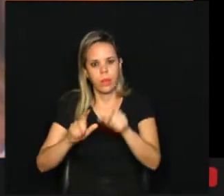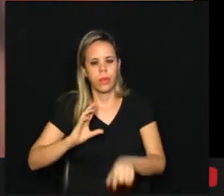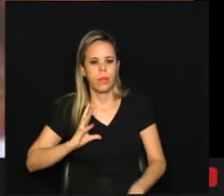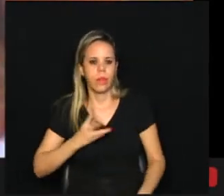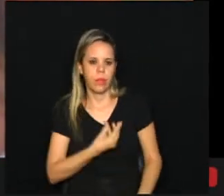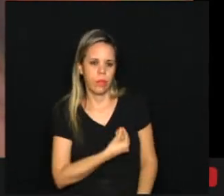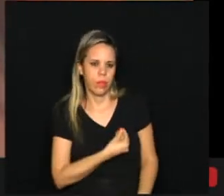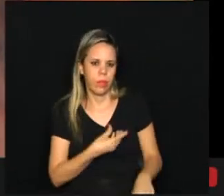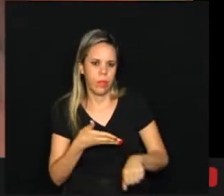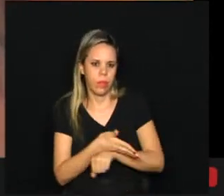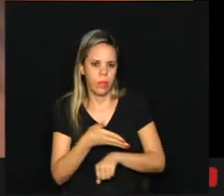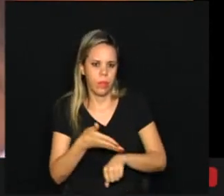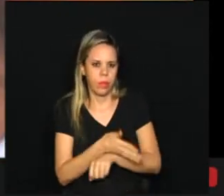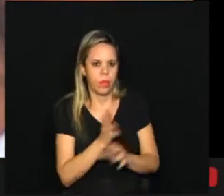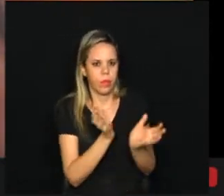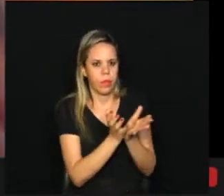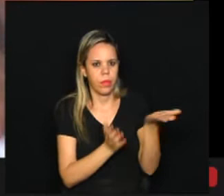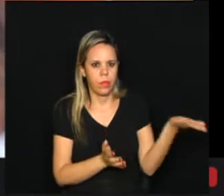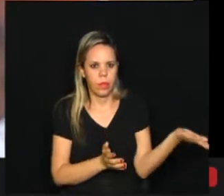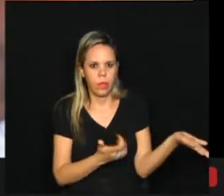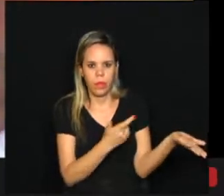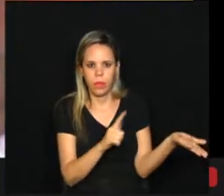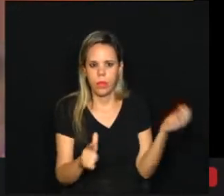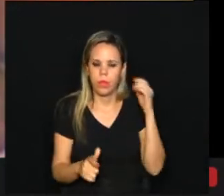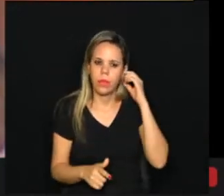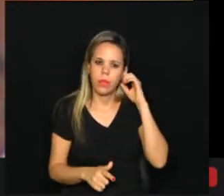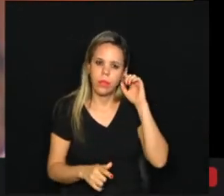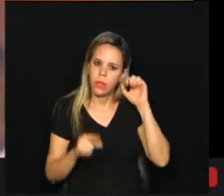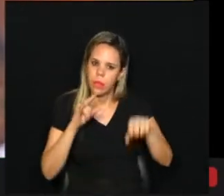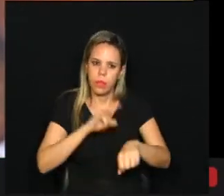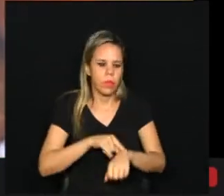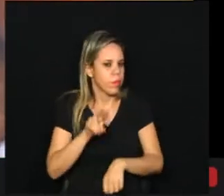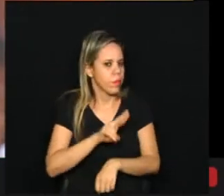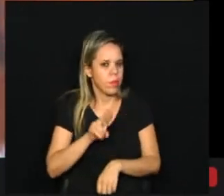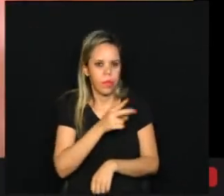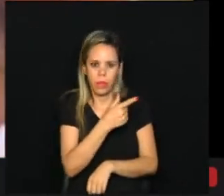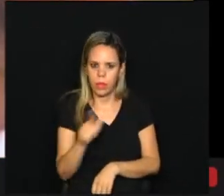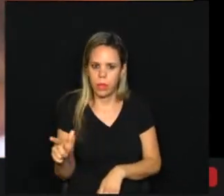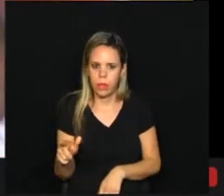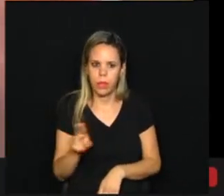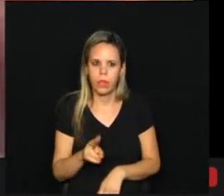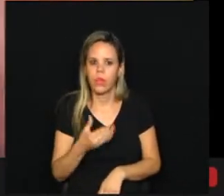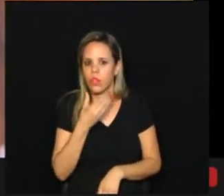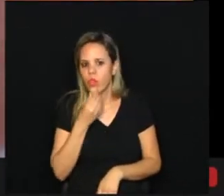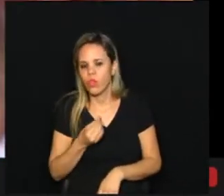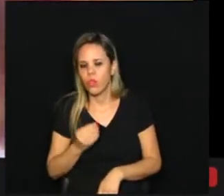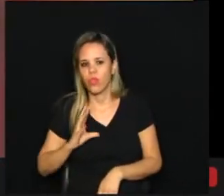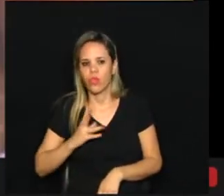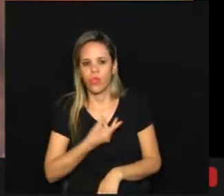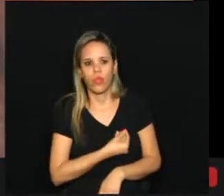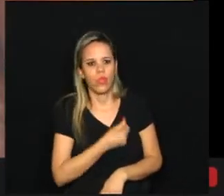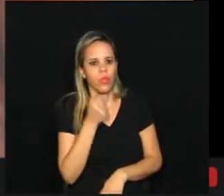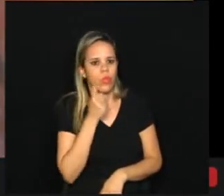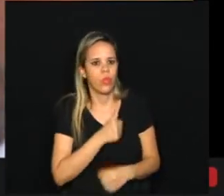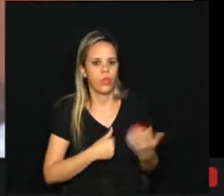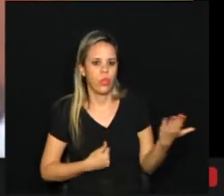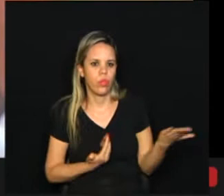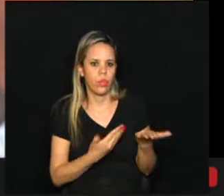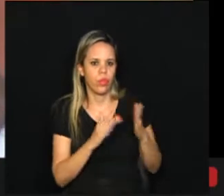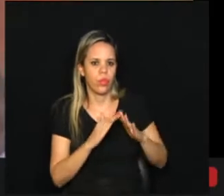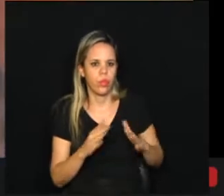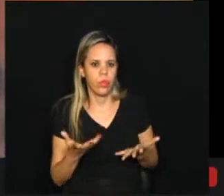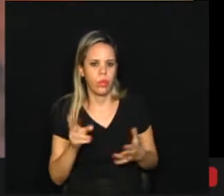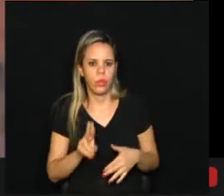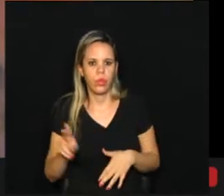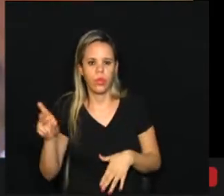que fazem parte da comunidade, elas não têm sequer um banheiro para usar, porque um homem trans, a escola vai querer que ele